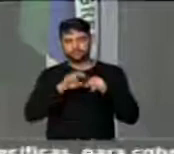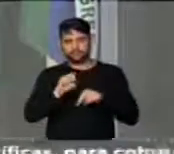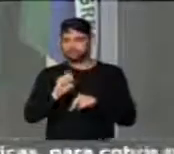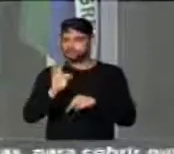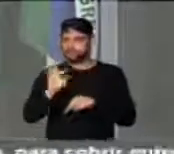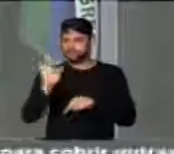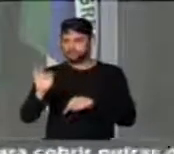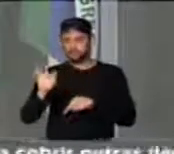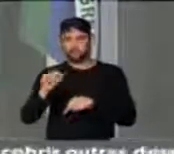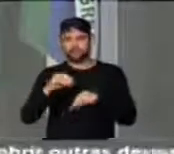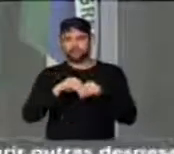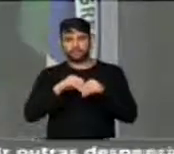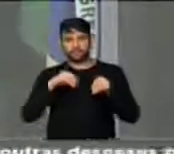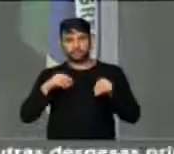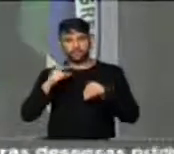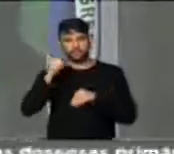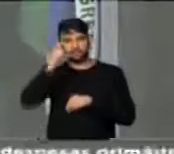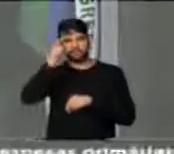Supremo,